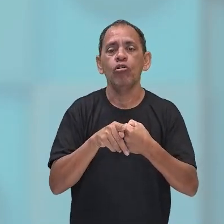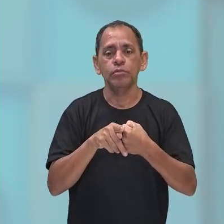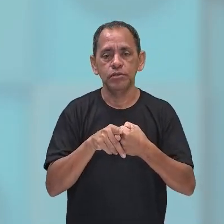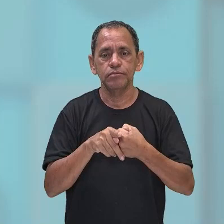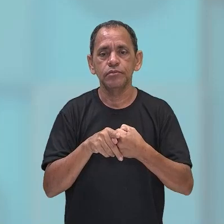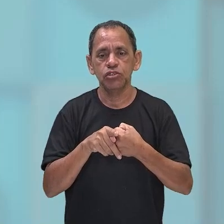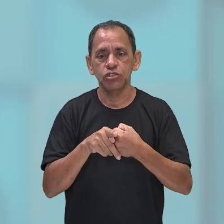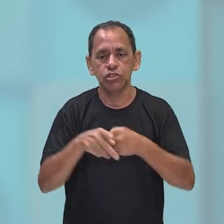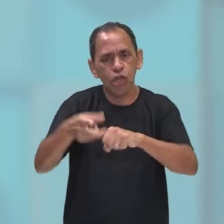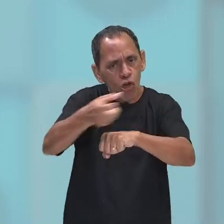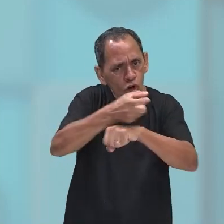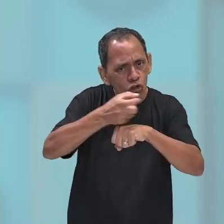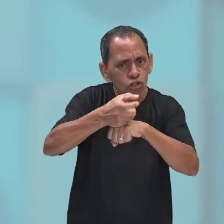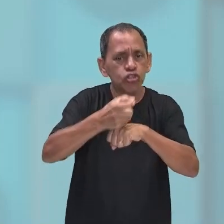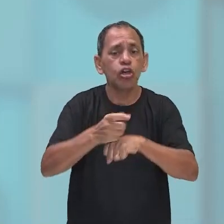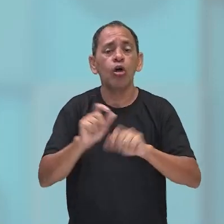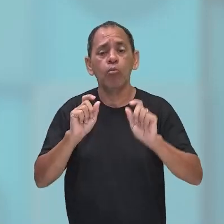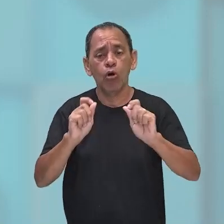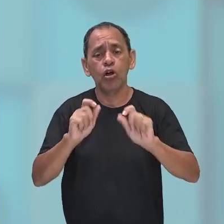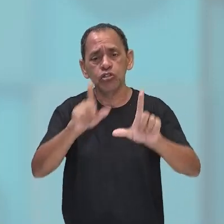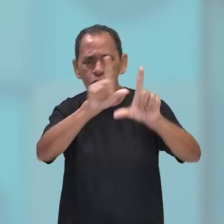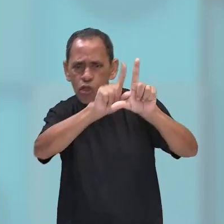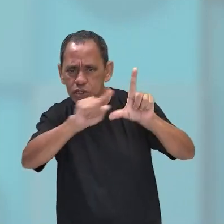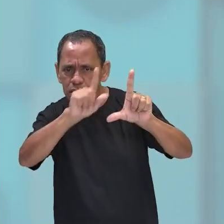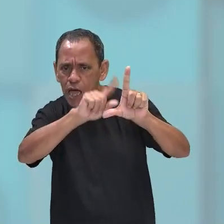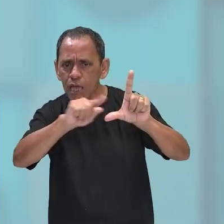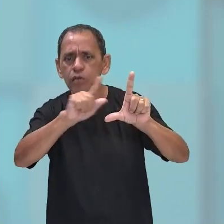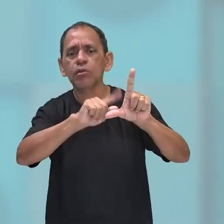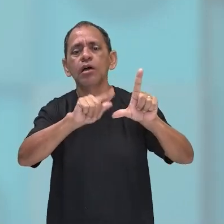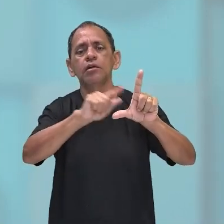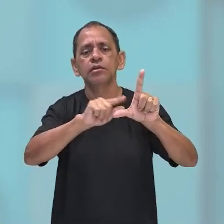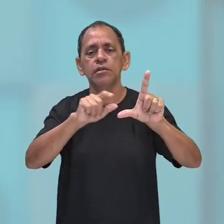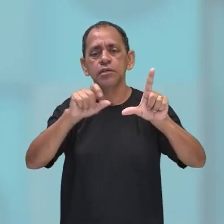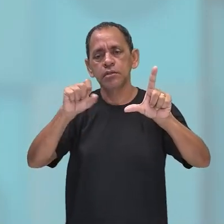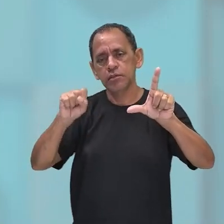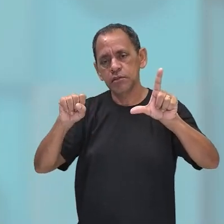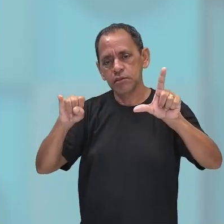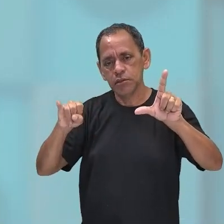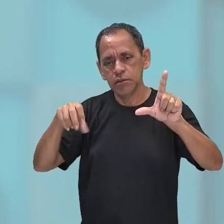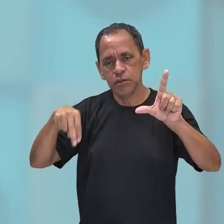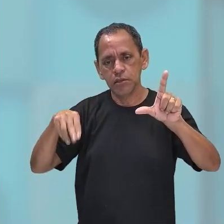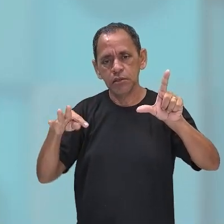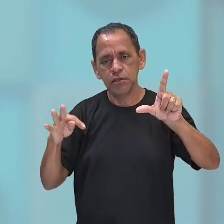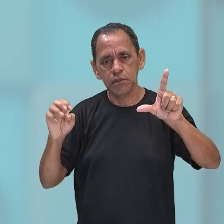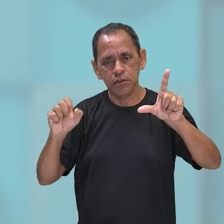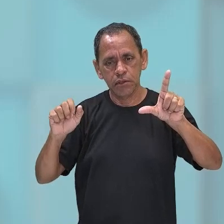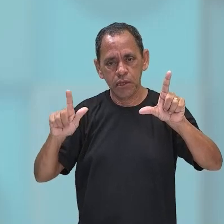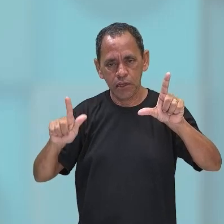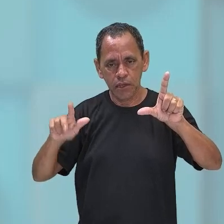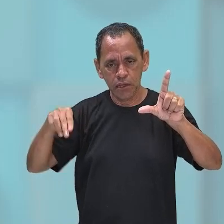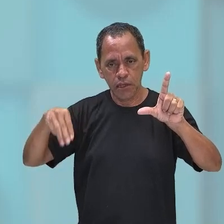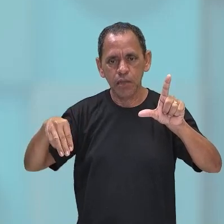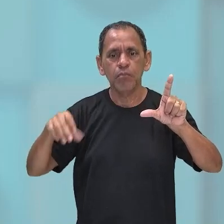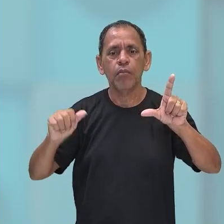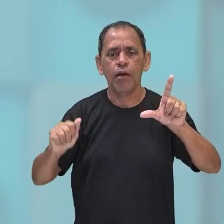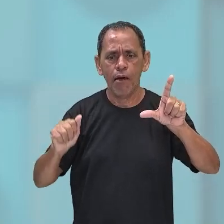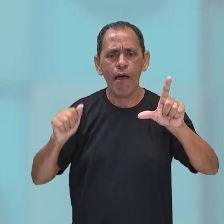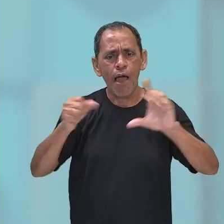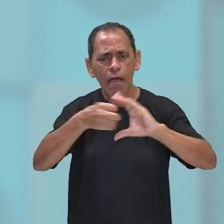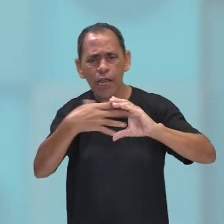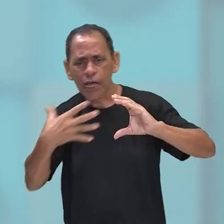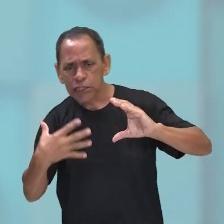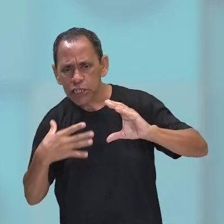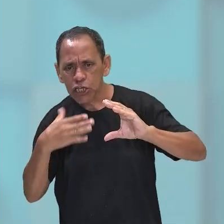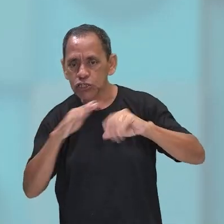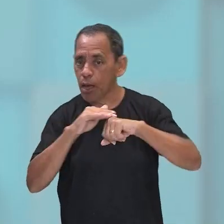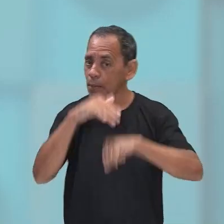no sintagma nominal para trazer características, informações a mais, certo? determinar o